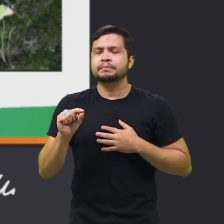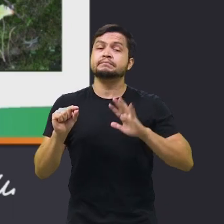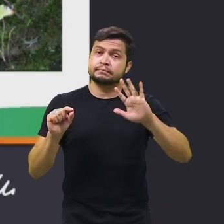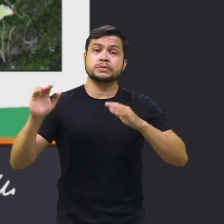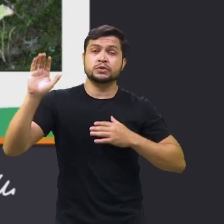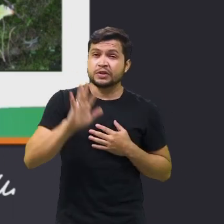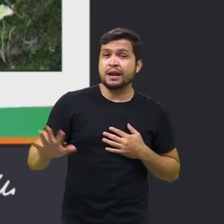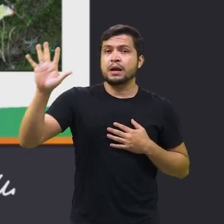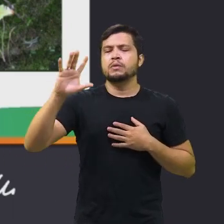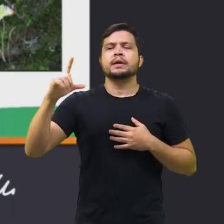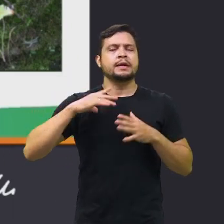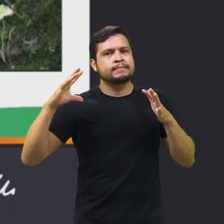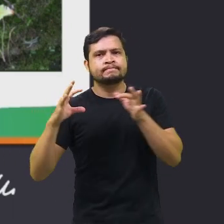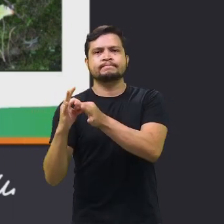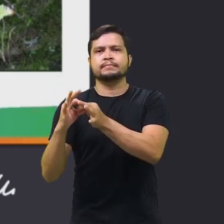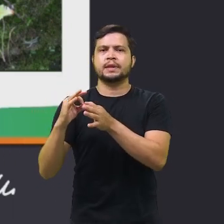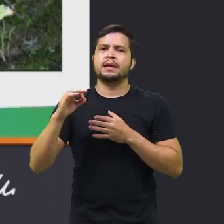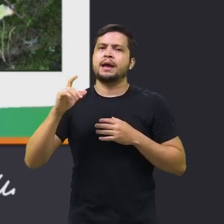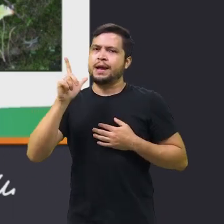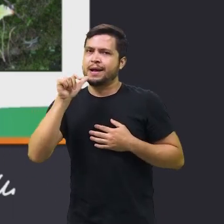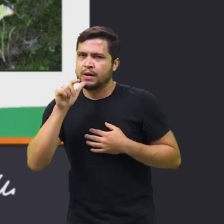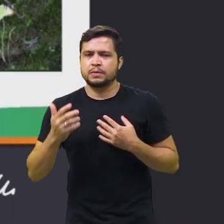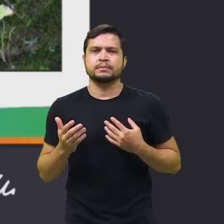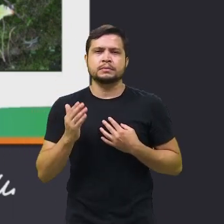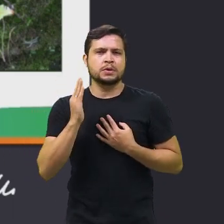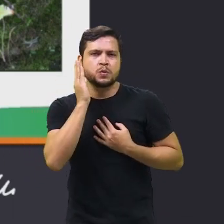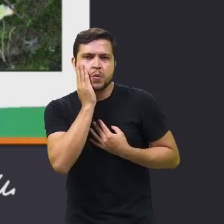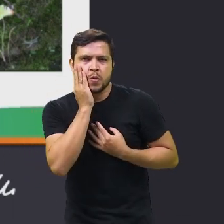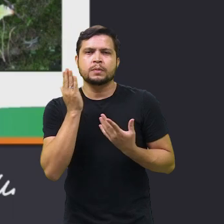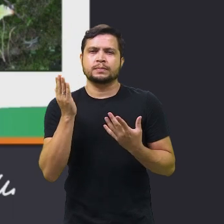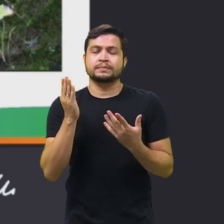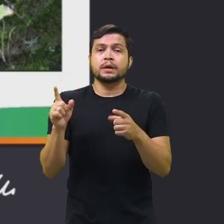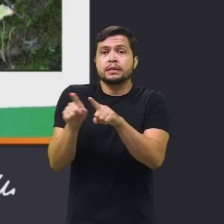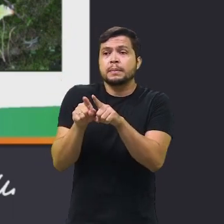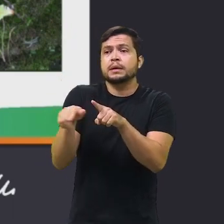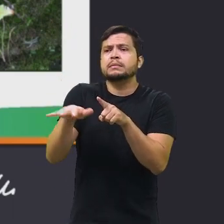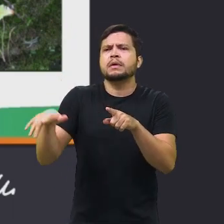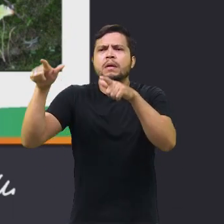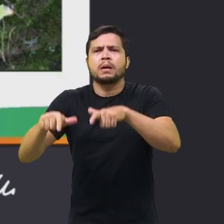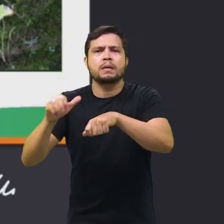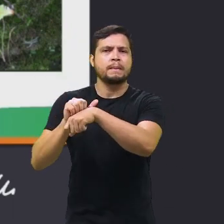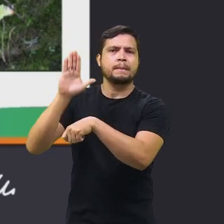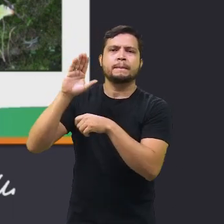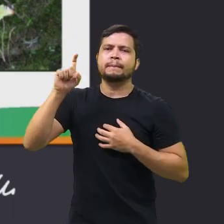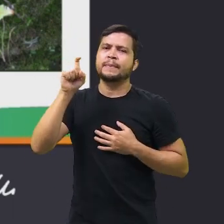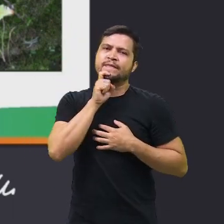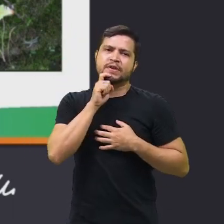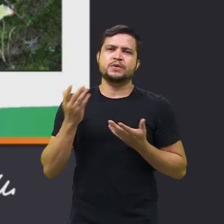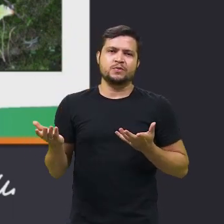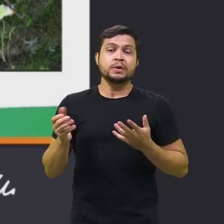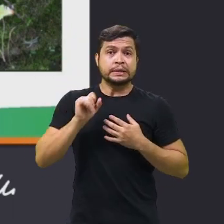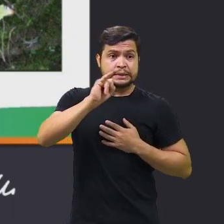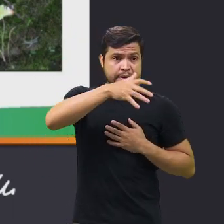geral, próximo à água, né, um ambiente úmido e também uma região mais fria, né, em climas